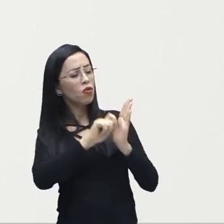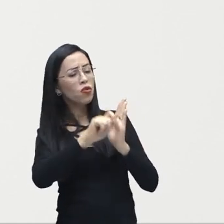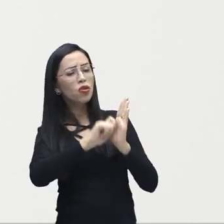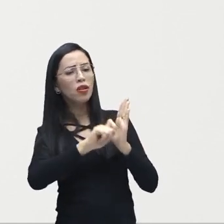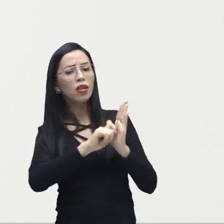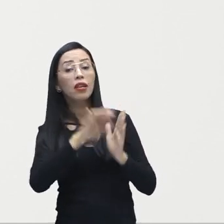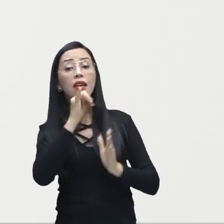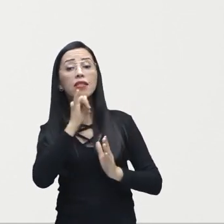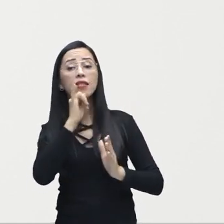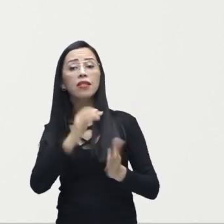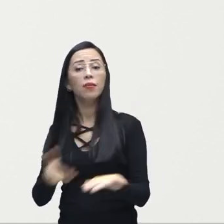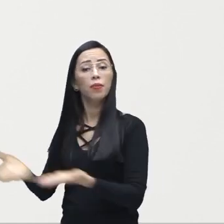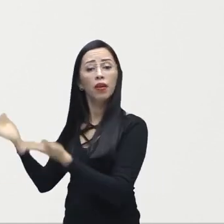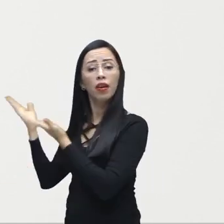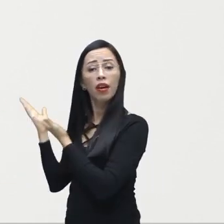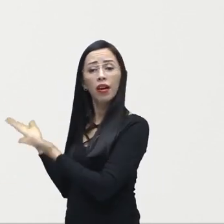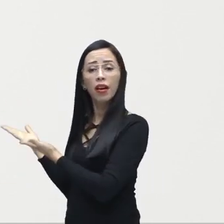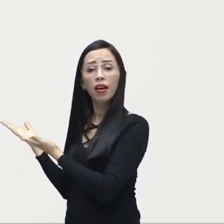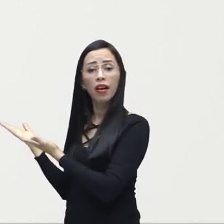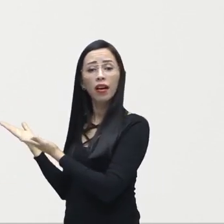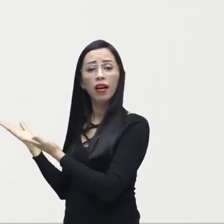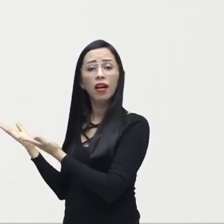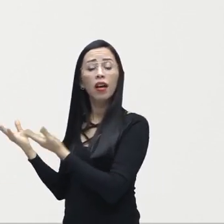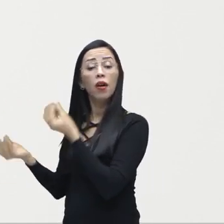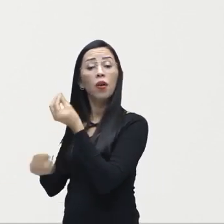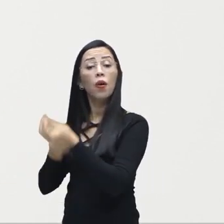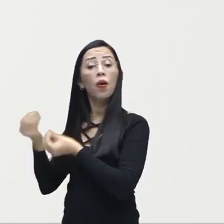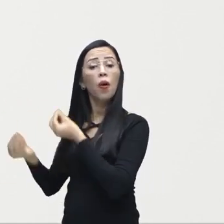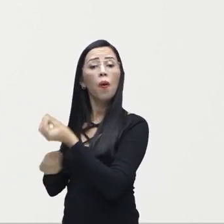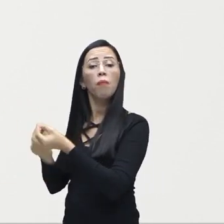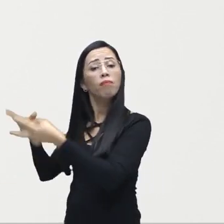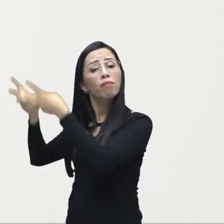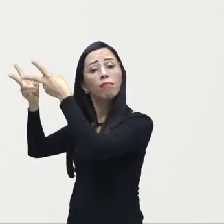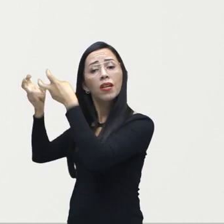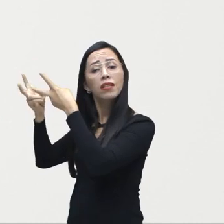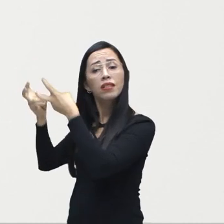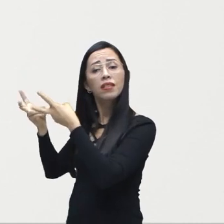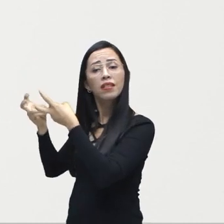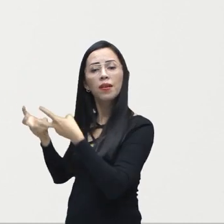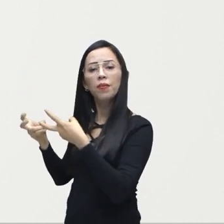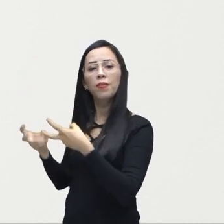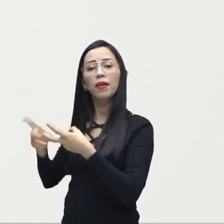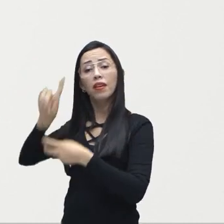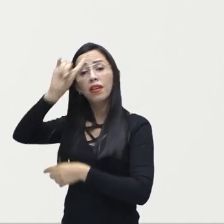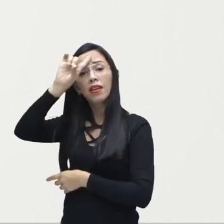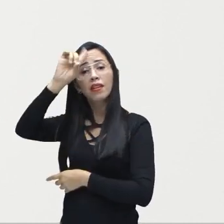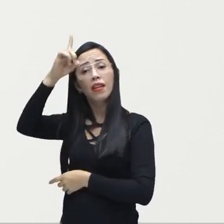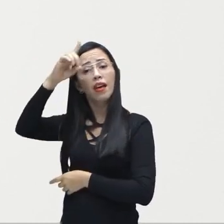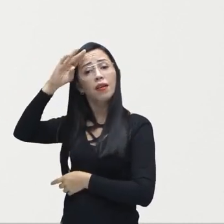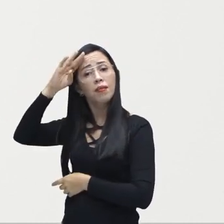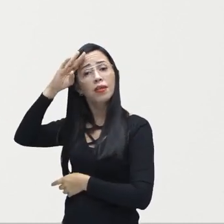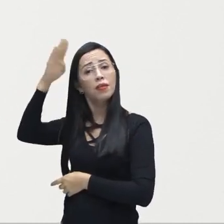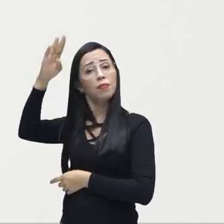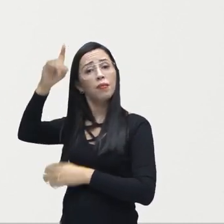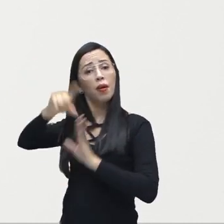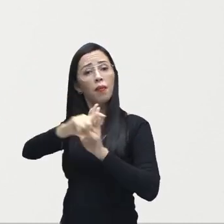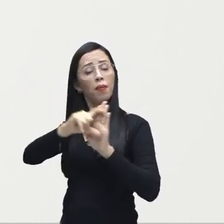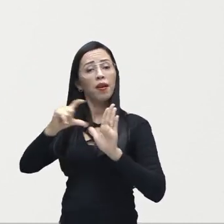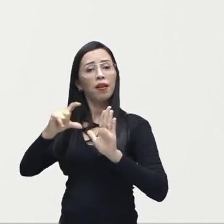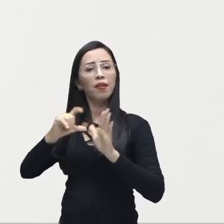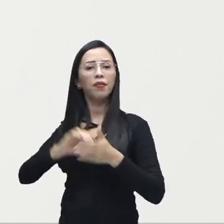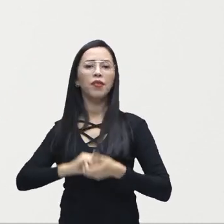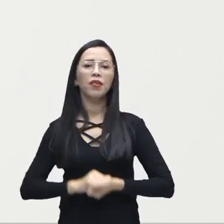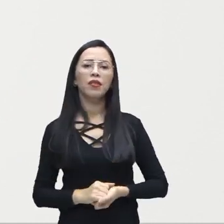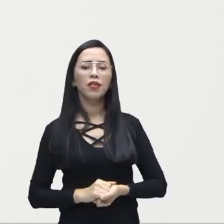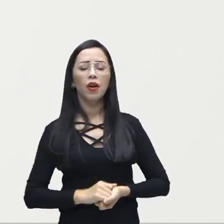nos textos escritos, como identificamos a ideia central de um parágrafo? Então, o que é